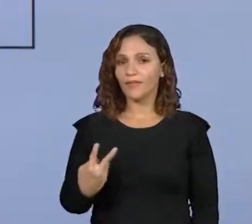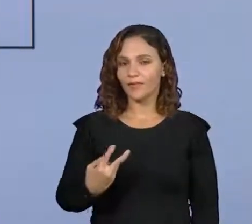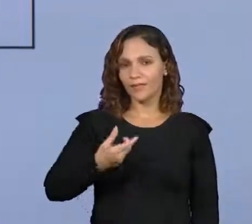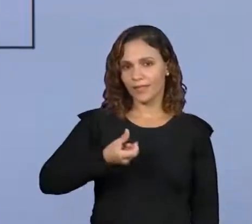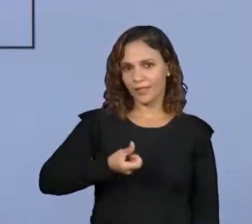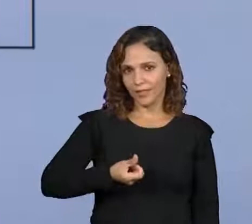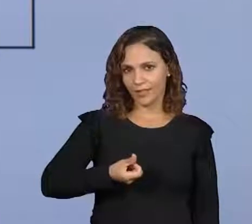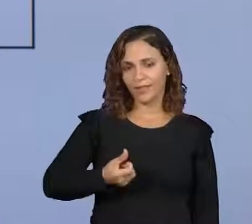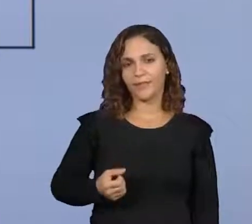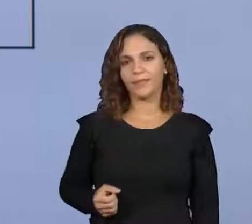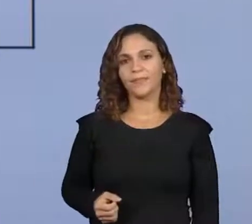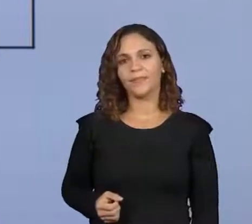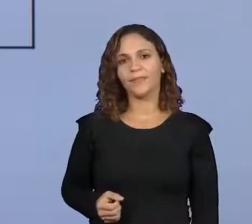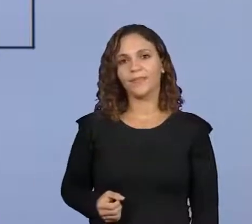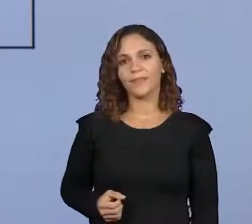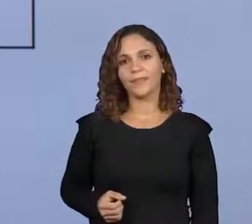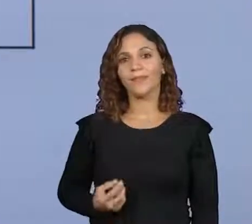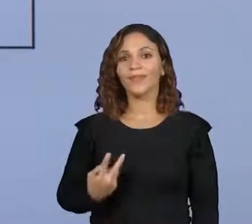26,